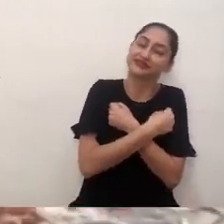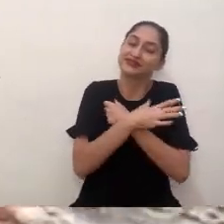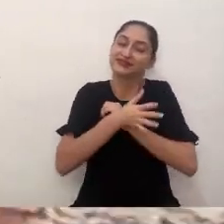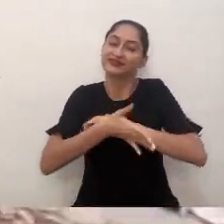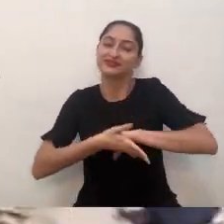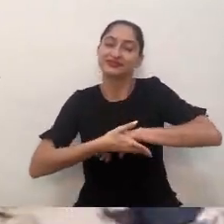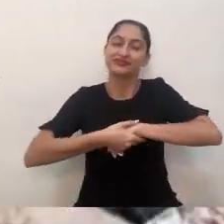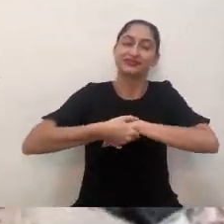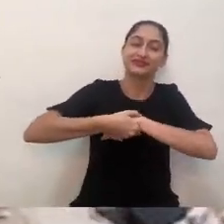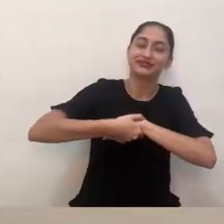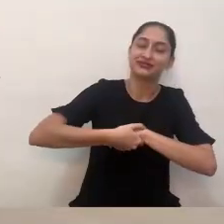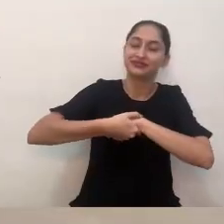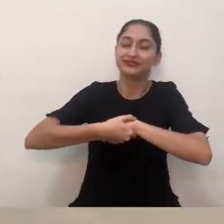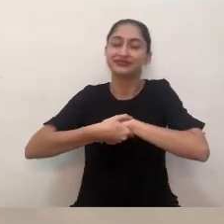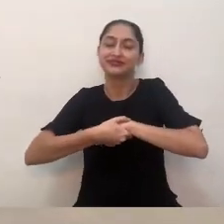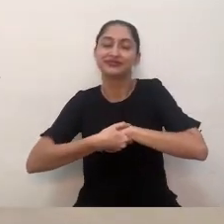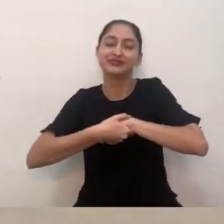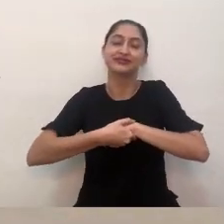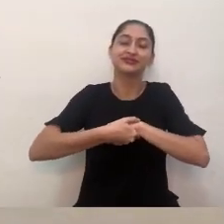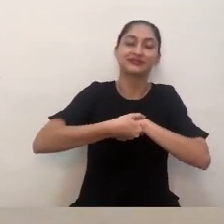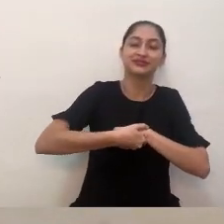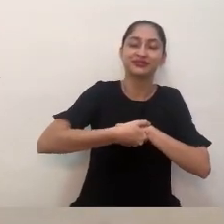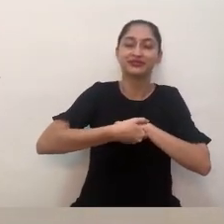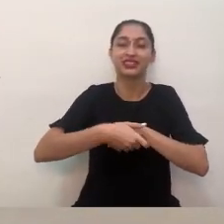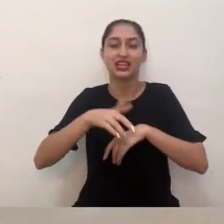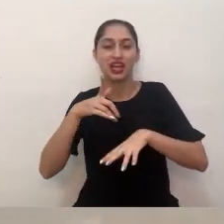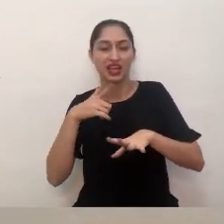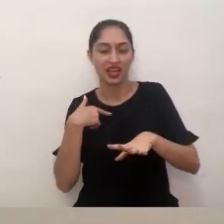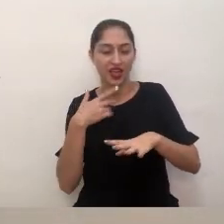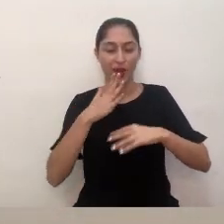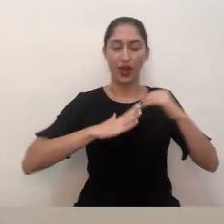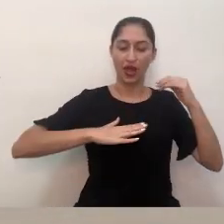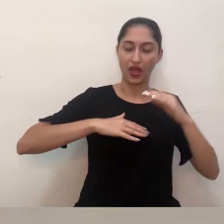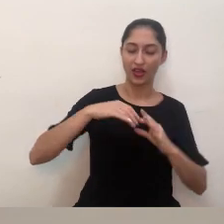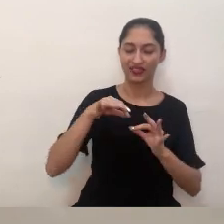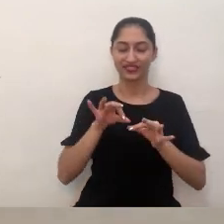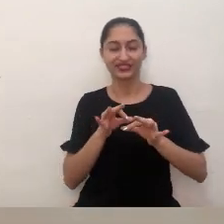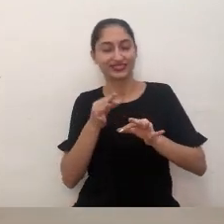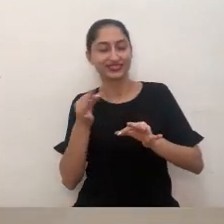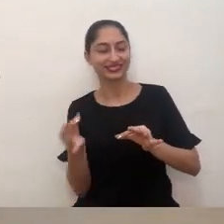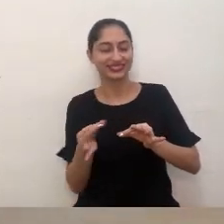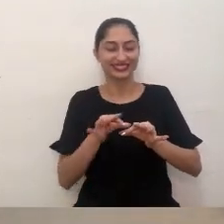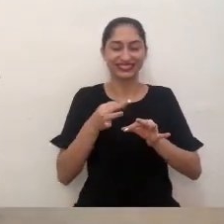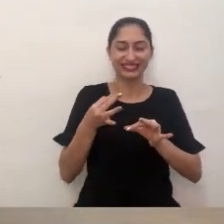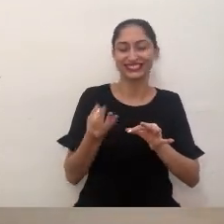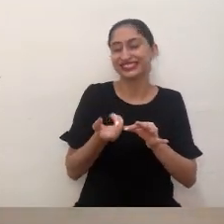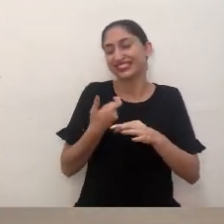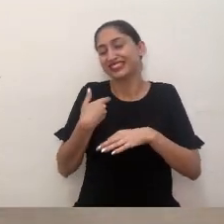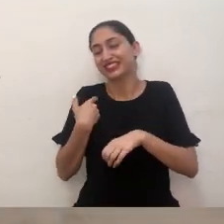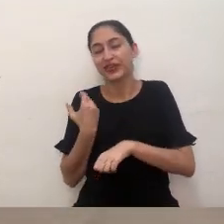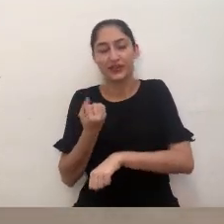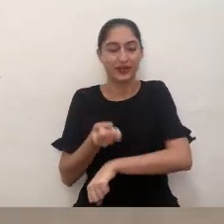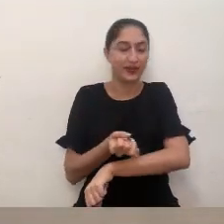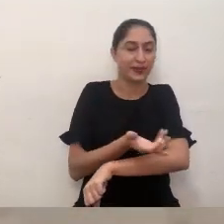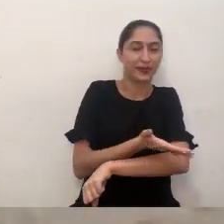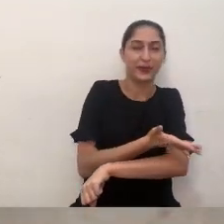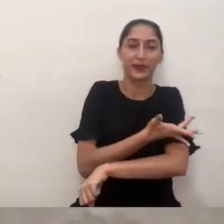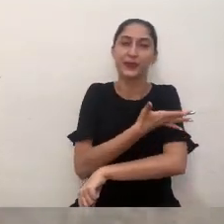de mão. Sou bordadeira com muita